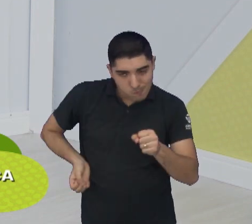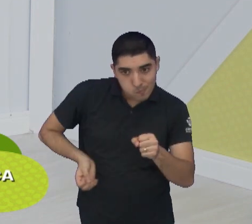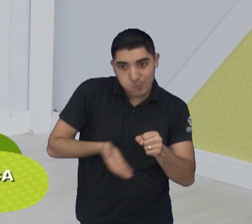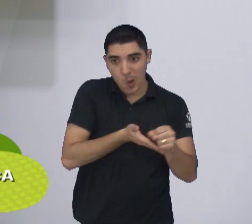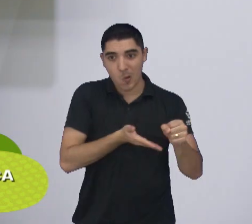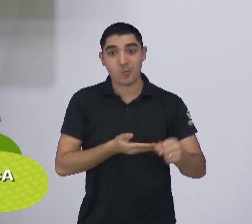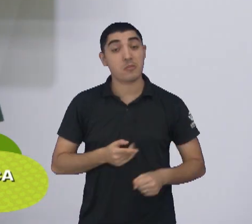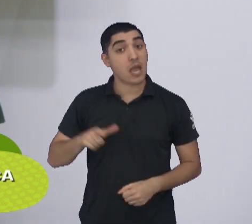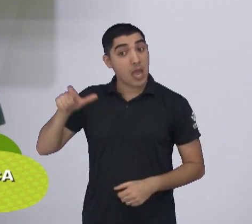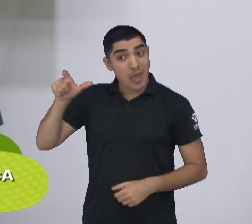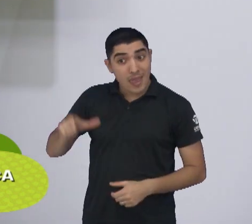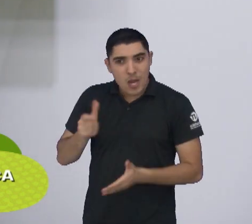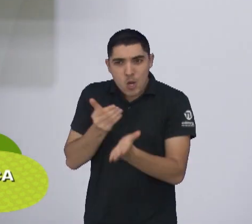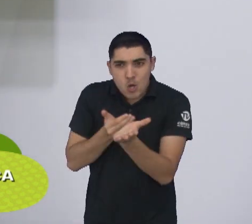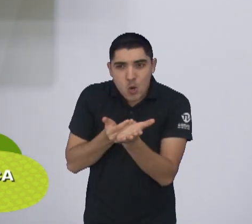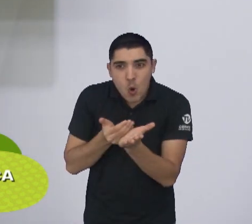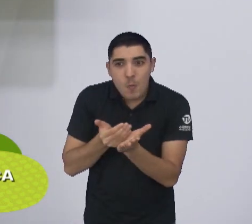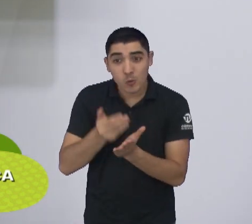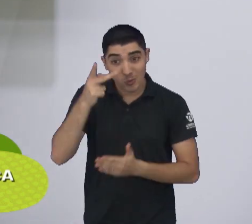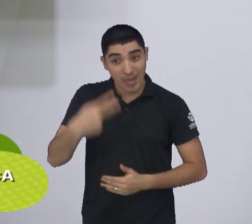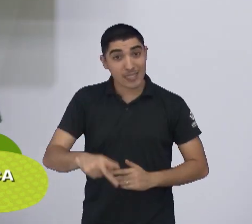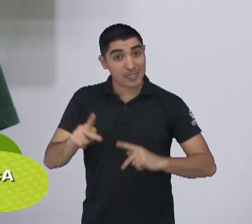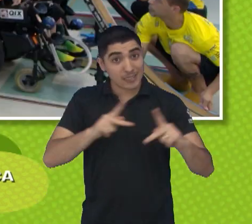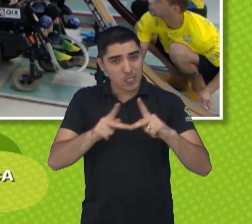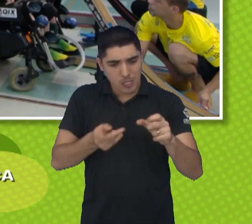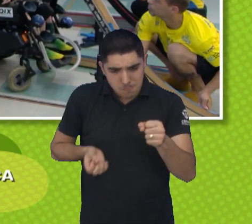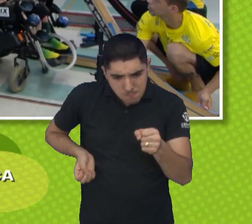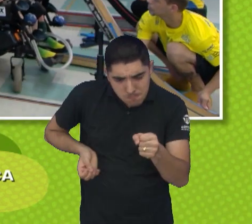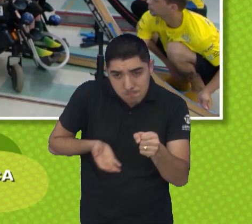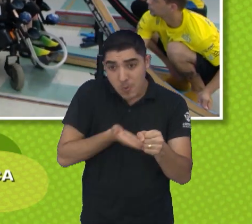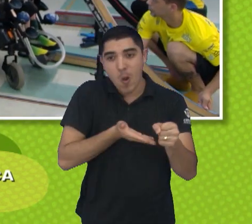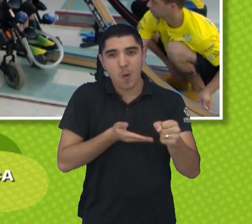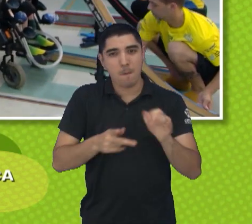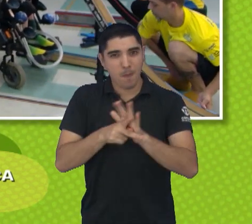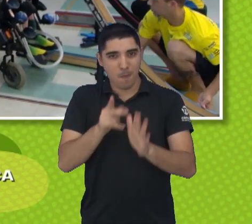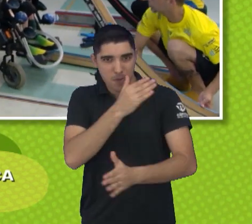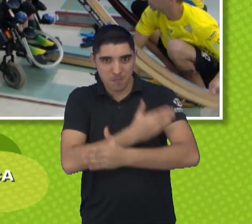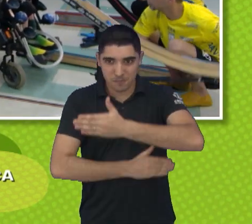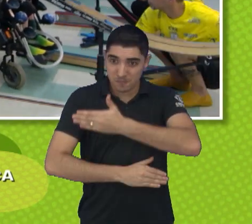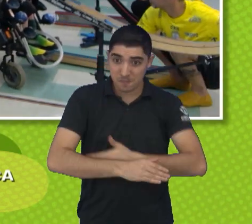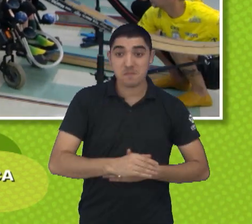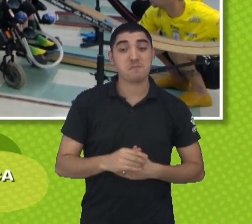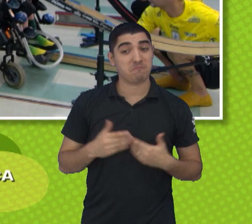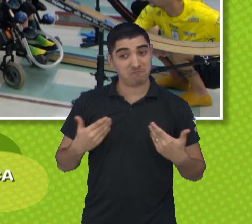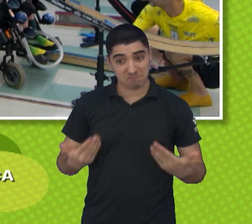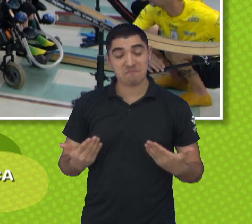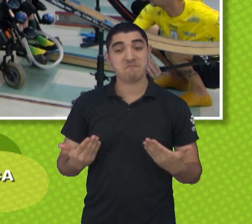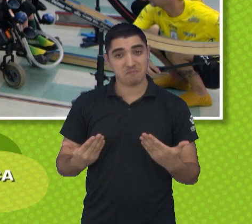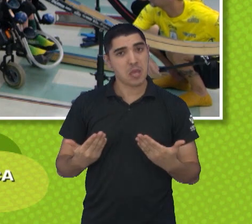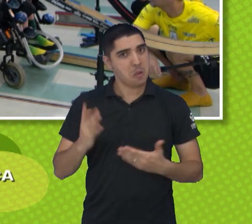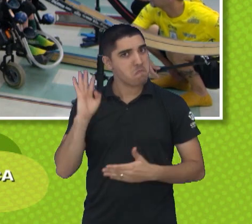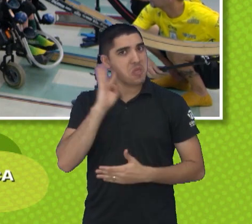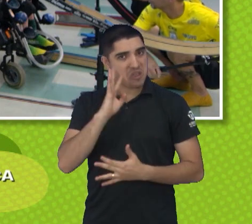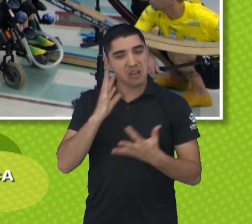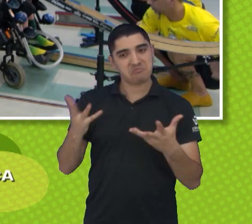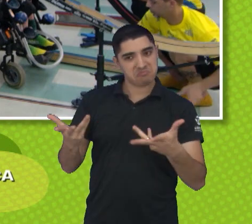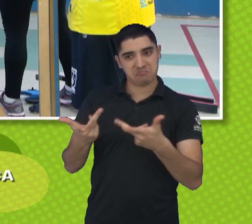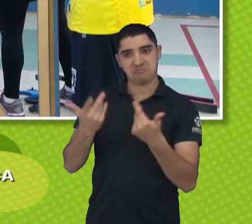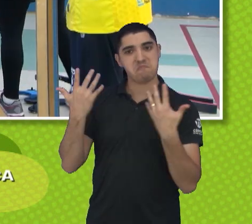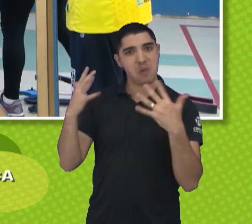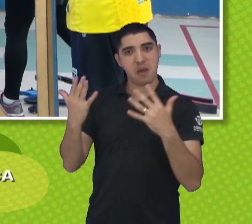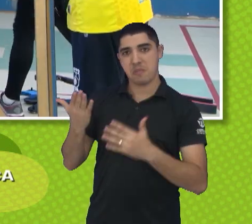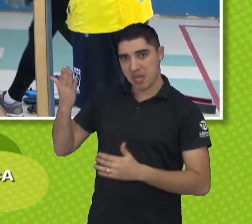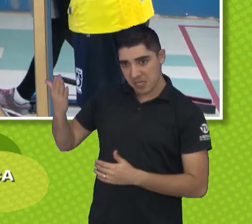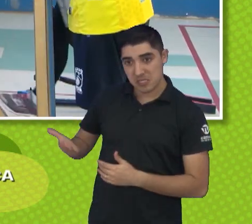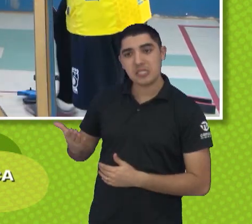que plantou a sementinha da bocha aqui em São José dos Campos, a bocha paralímpica, né? Então, muito bacana, né? Parabéns para o Zezinho,